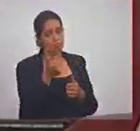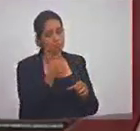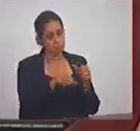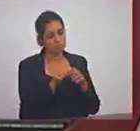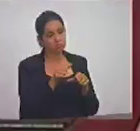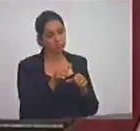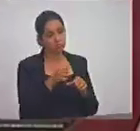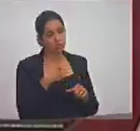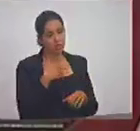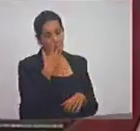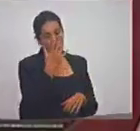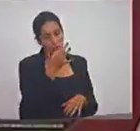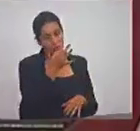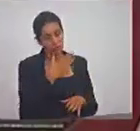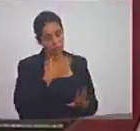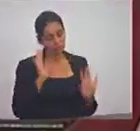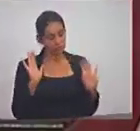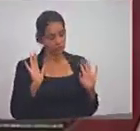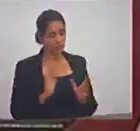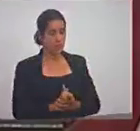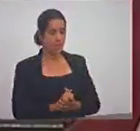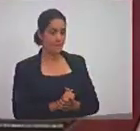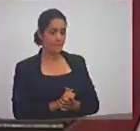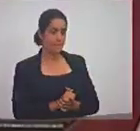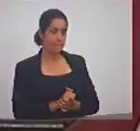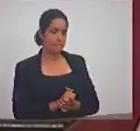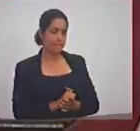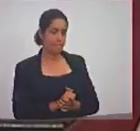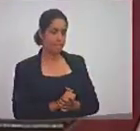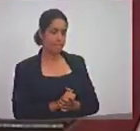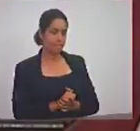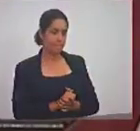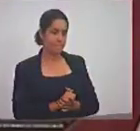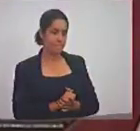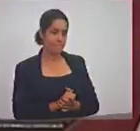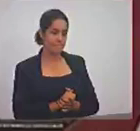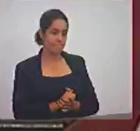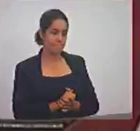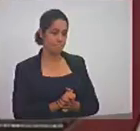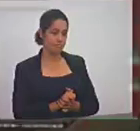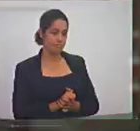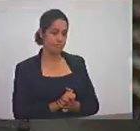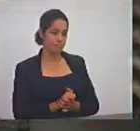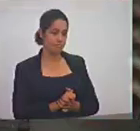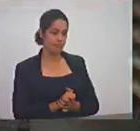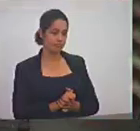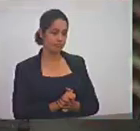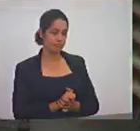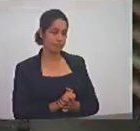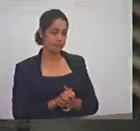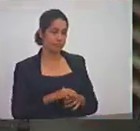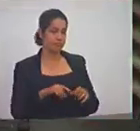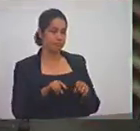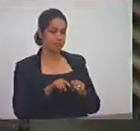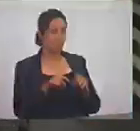essa segunda opção. Dá uma parte, vereador. Perfeitamente. Com a parte, vereador Osmar Ferrari. E mais uma vez batendo na tecla, vereador. O que mais a gente